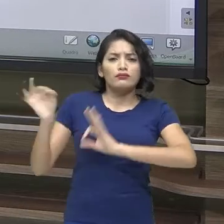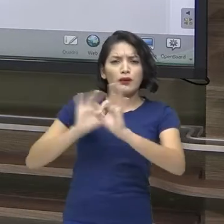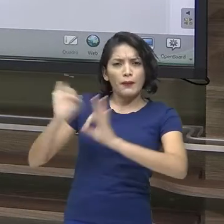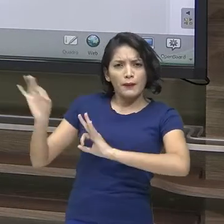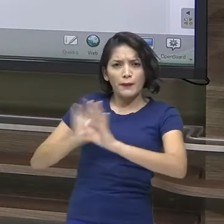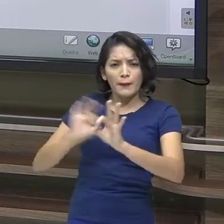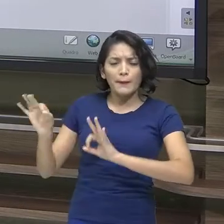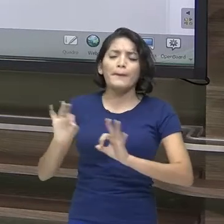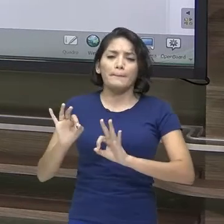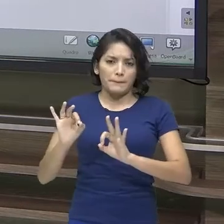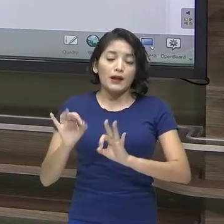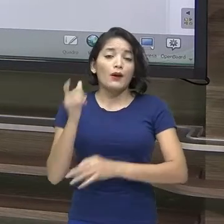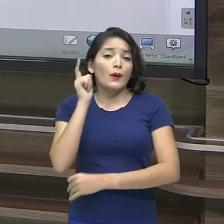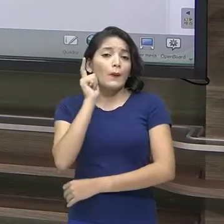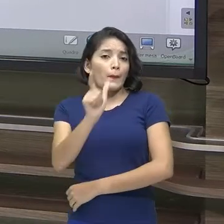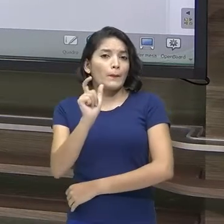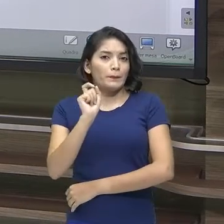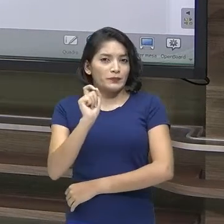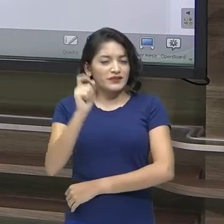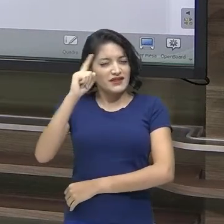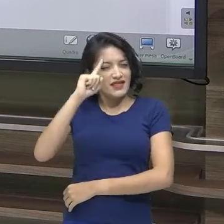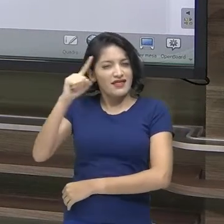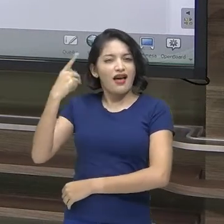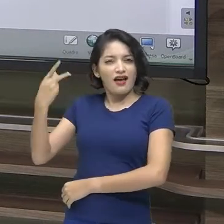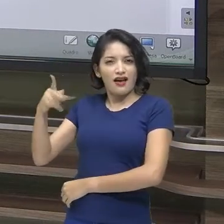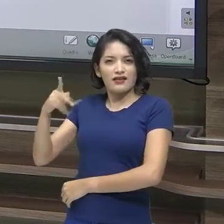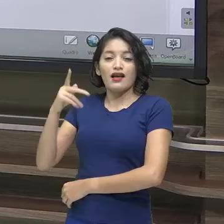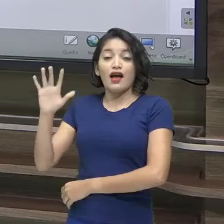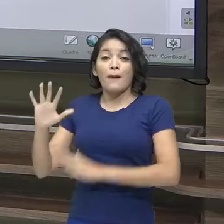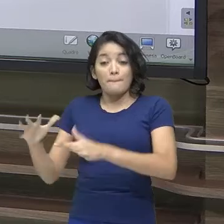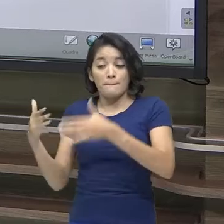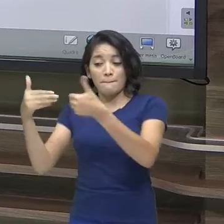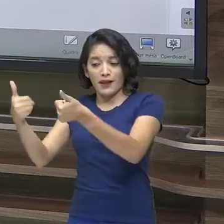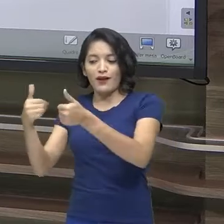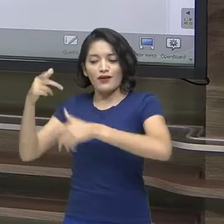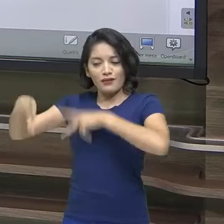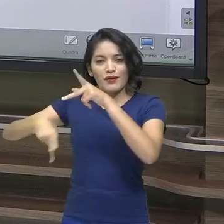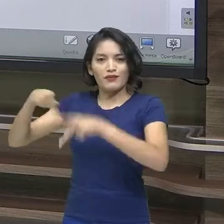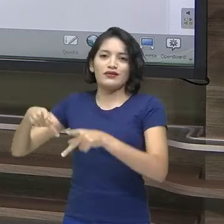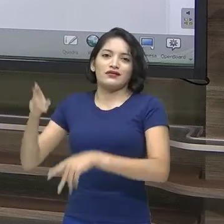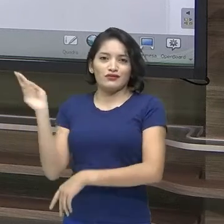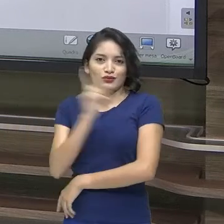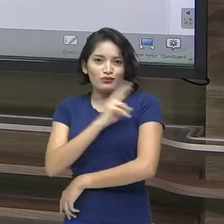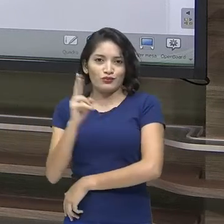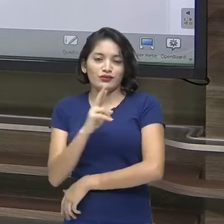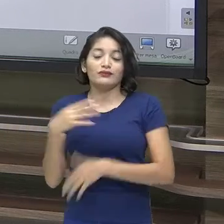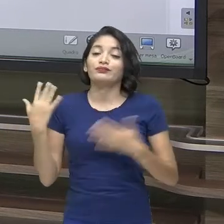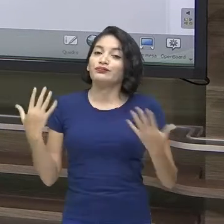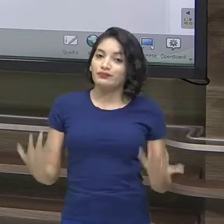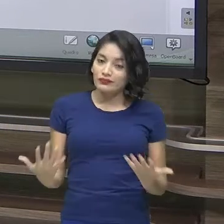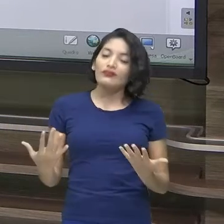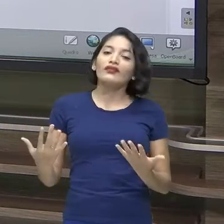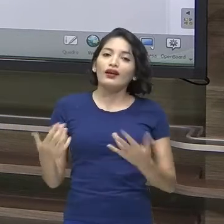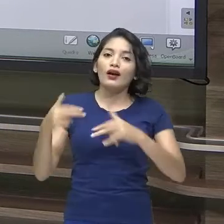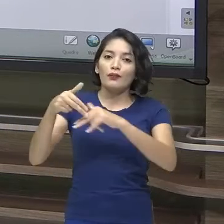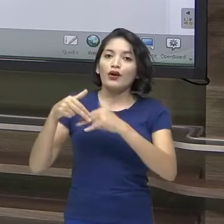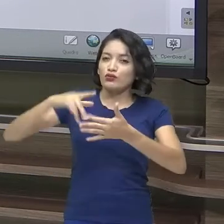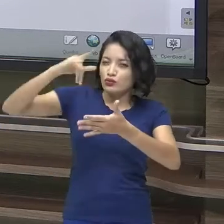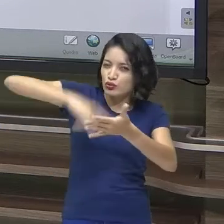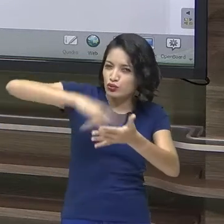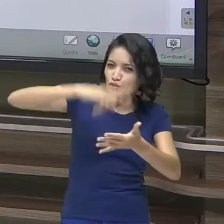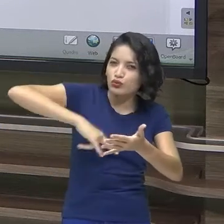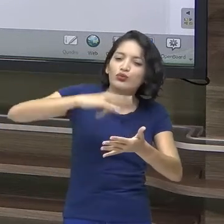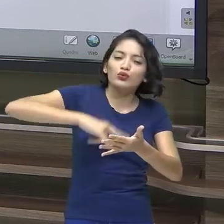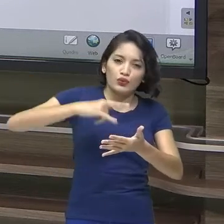ele vai conseguir estabelecer, na ideia dele, uma melhoria de vida para a população russa. E, obviamente, através desse tratado, né,